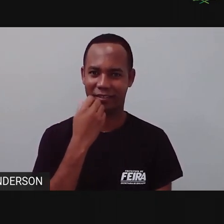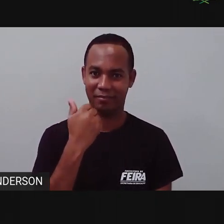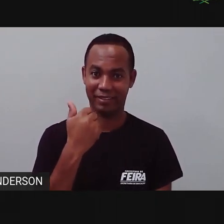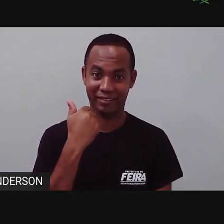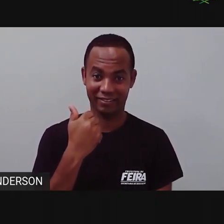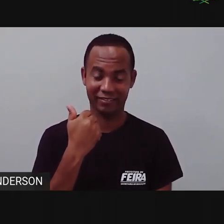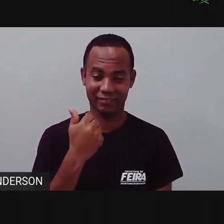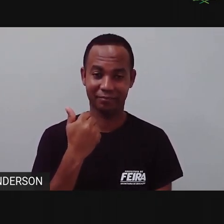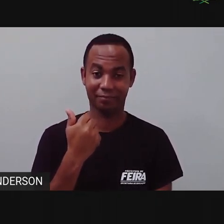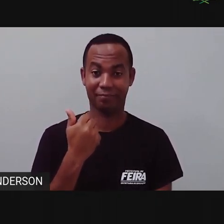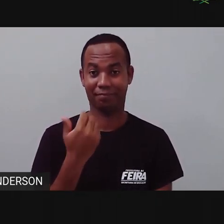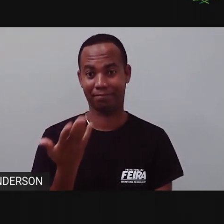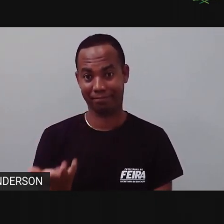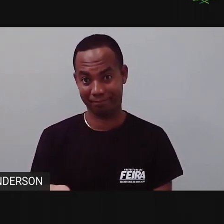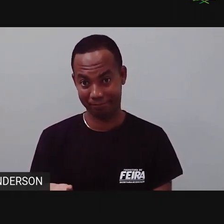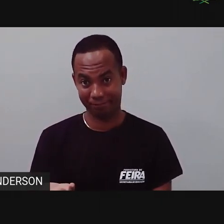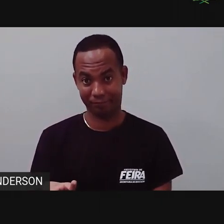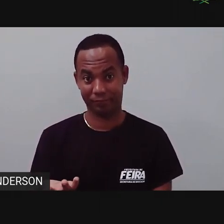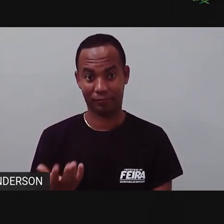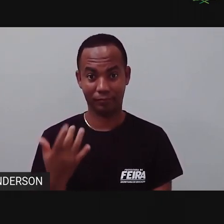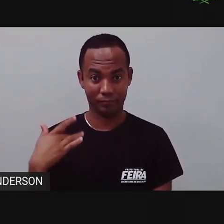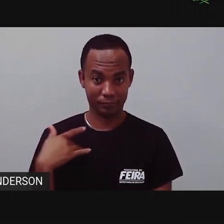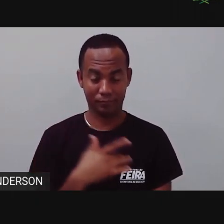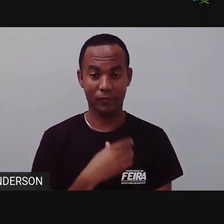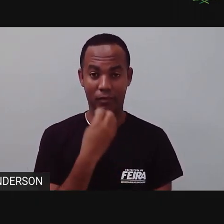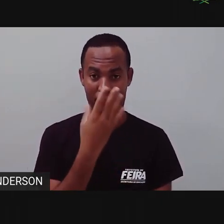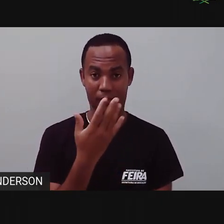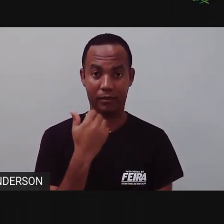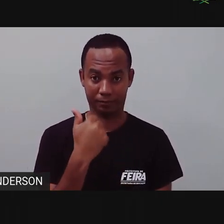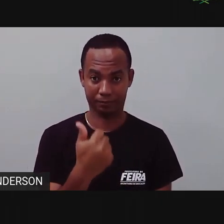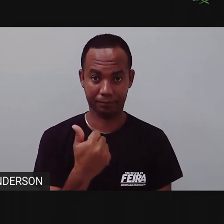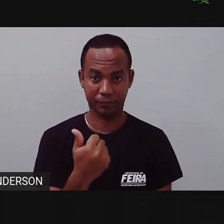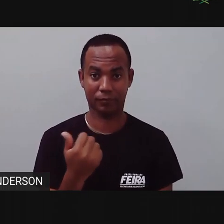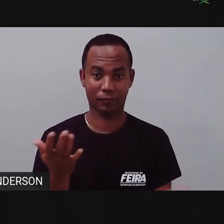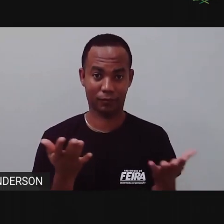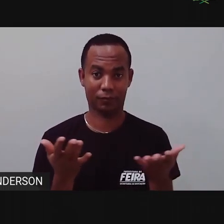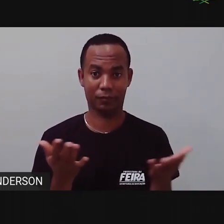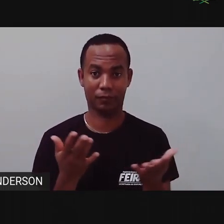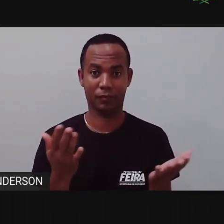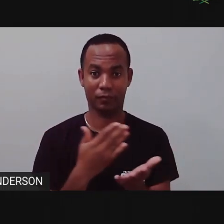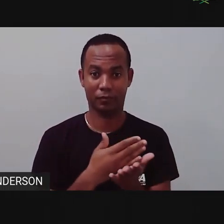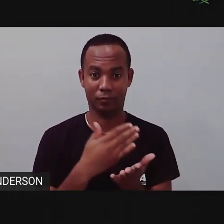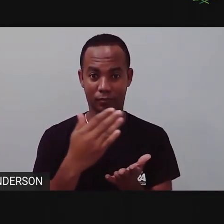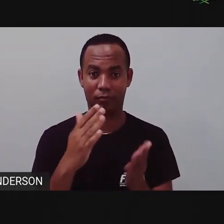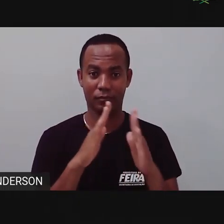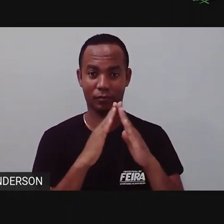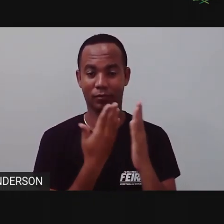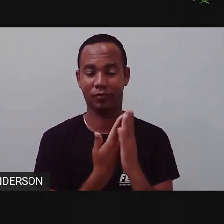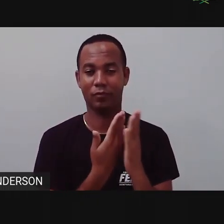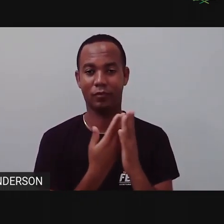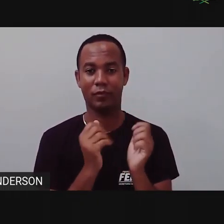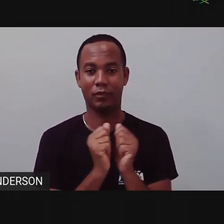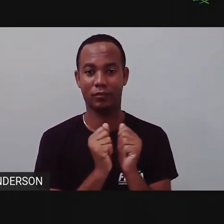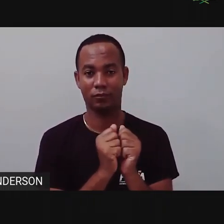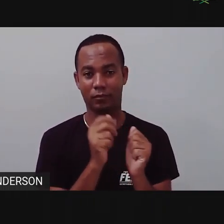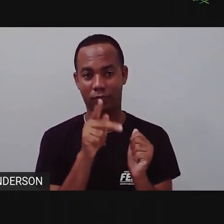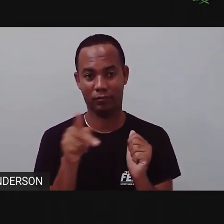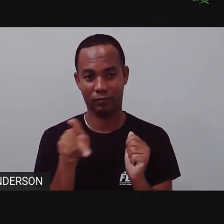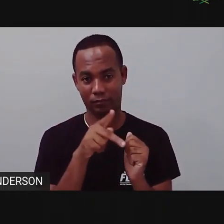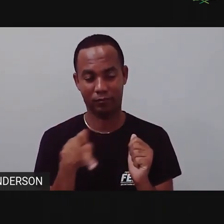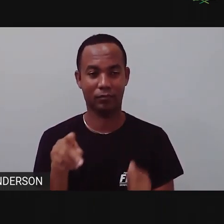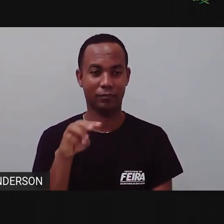Tudo bem, gente? E aí? Como é que vocês estão, né? Mais um dia aí comigo e com Anderson, aula com Pró